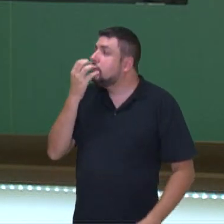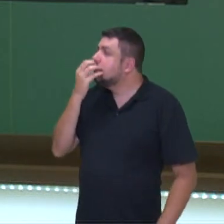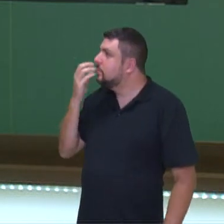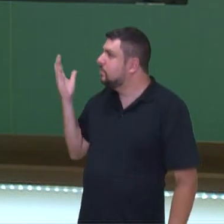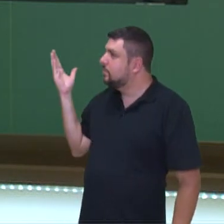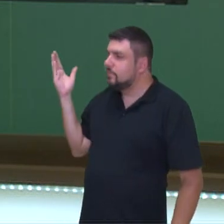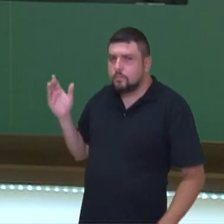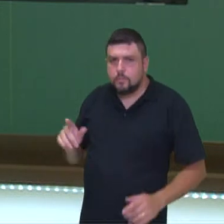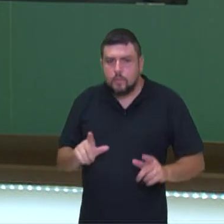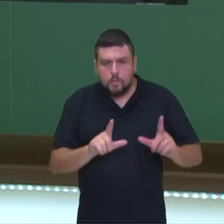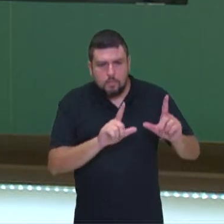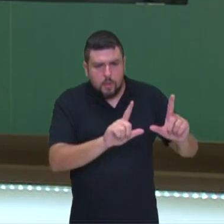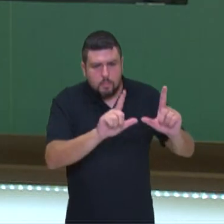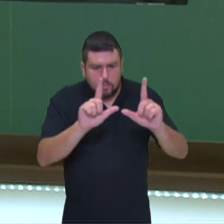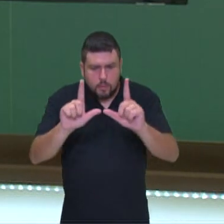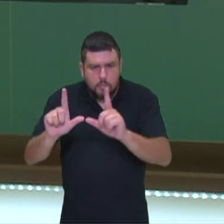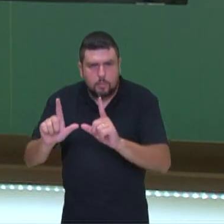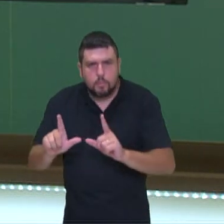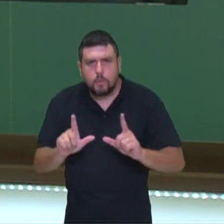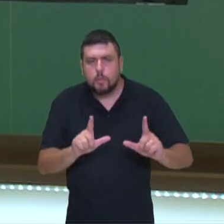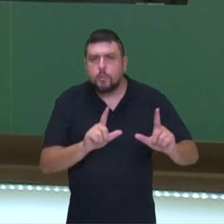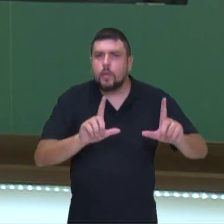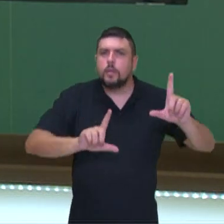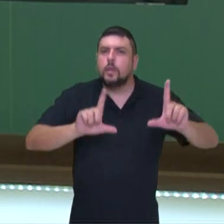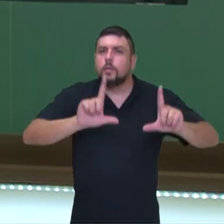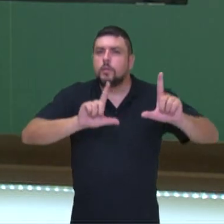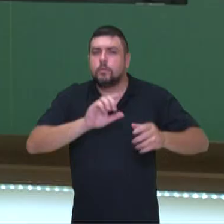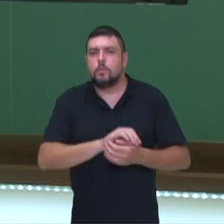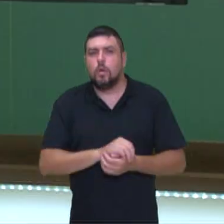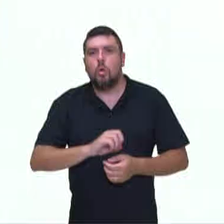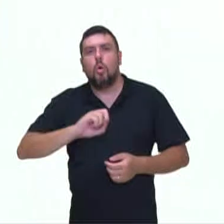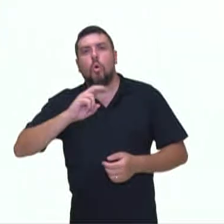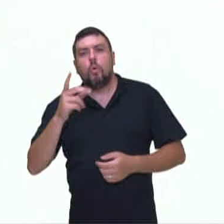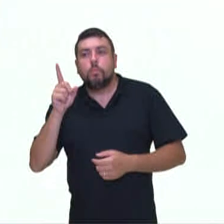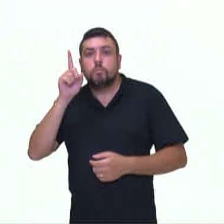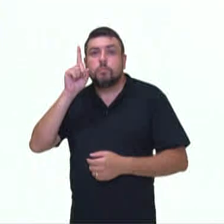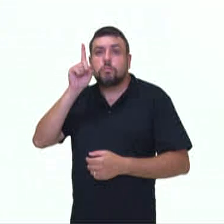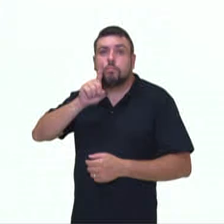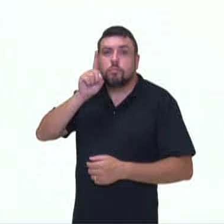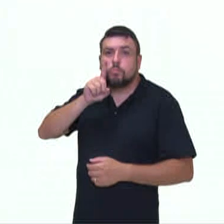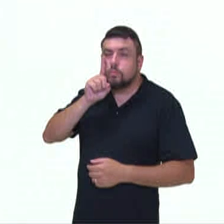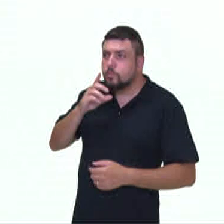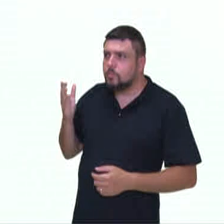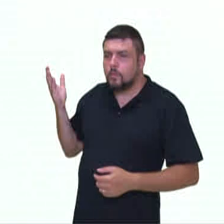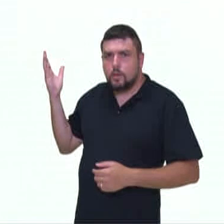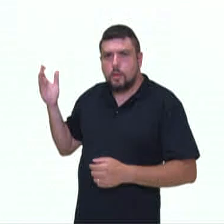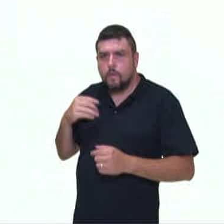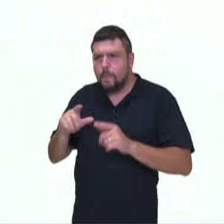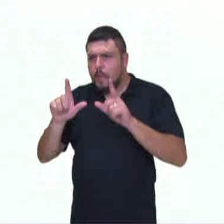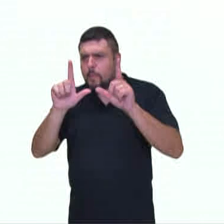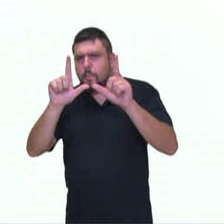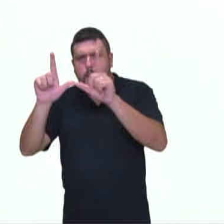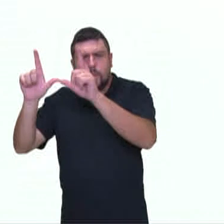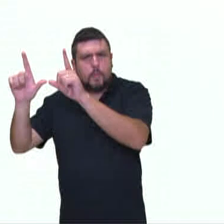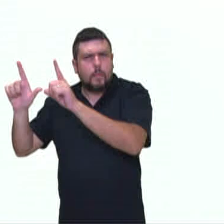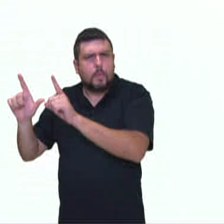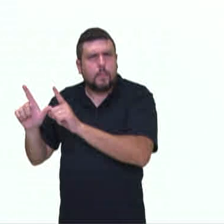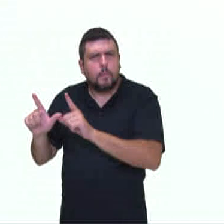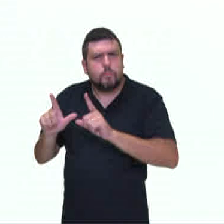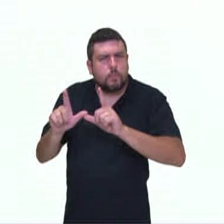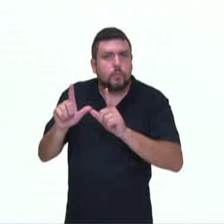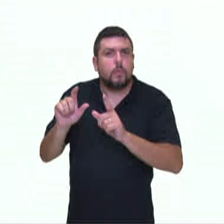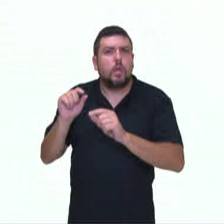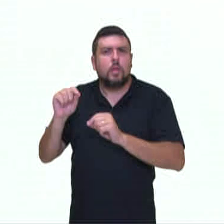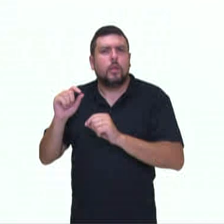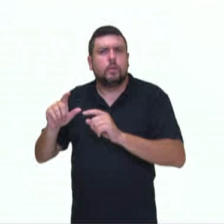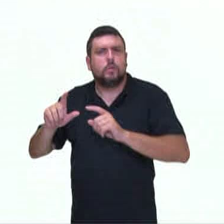de televisores, ou este grande mapa dos Estados Unidos, feito por um sul-coreano, onde tem vários televisores,